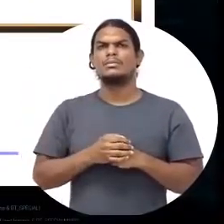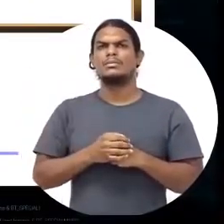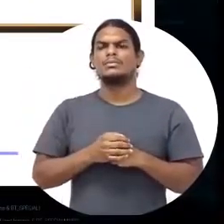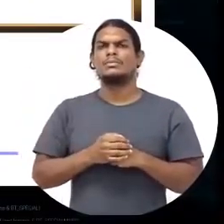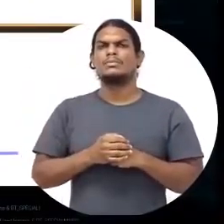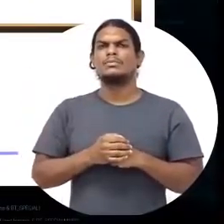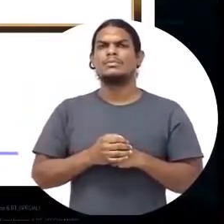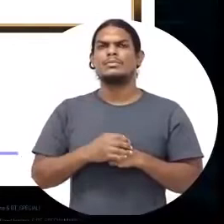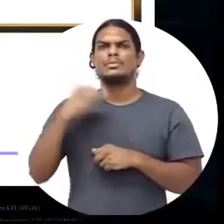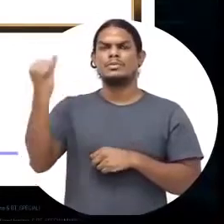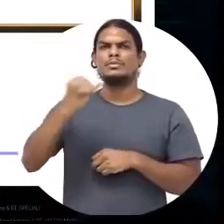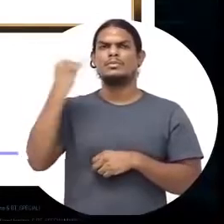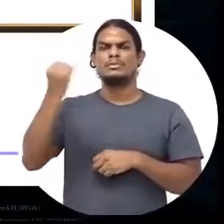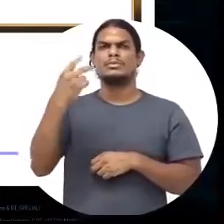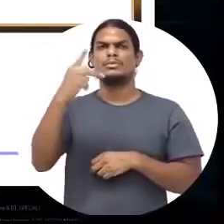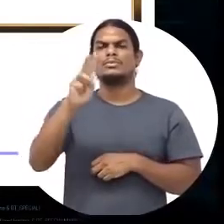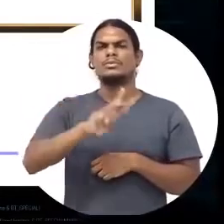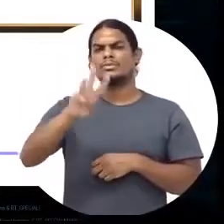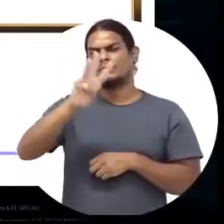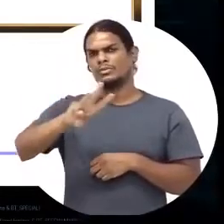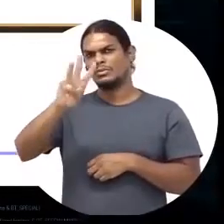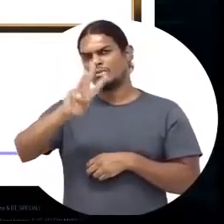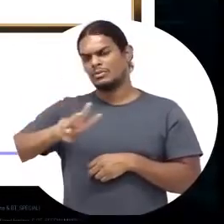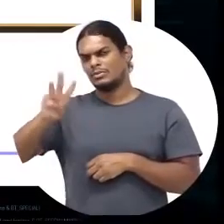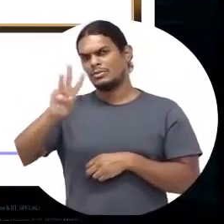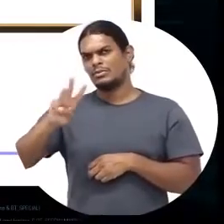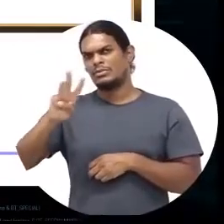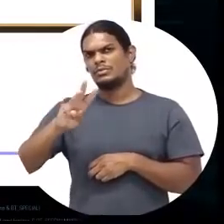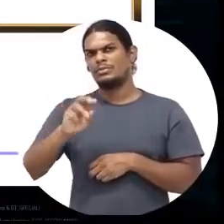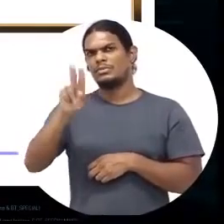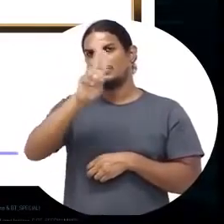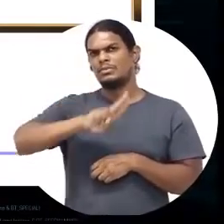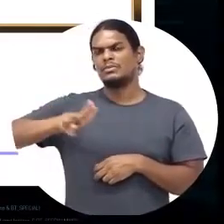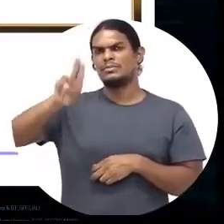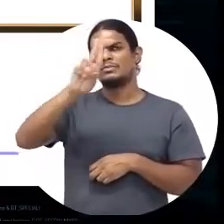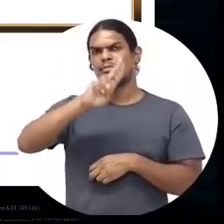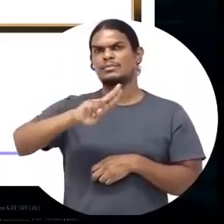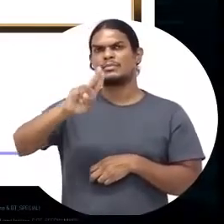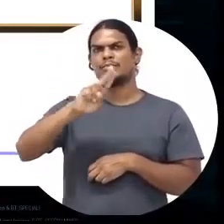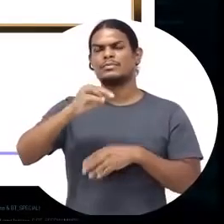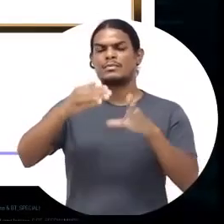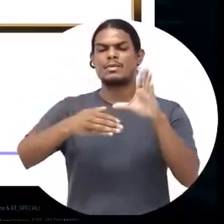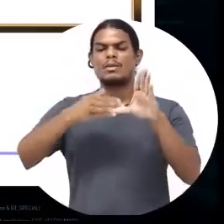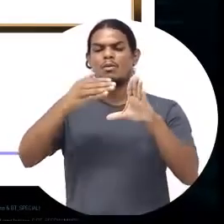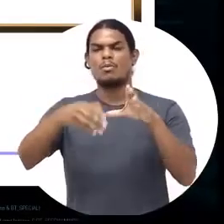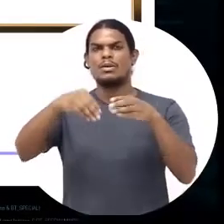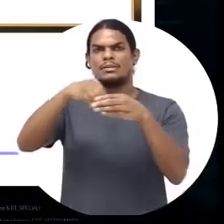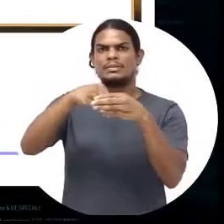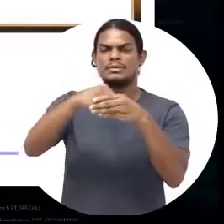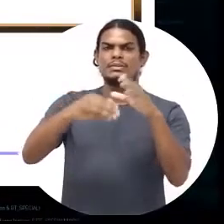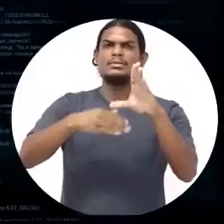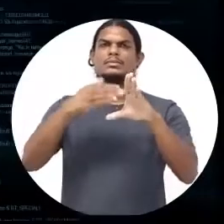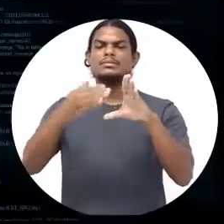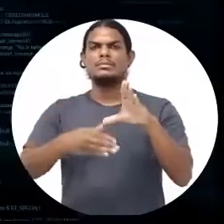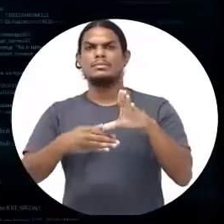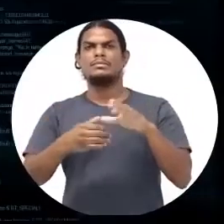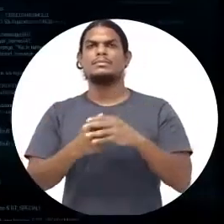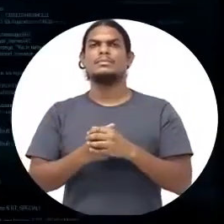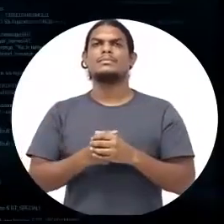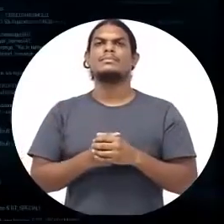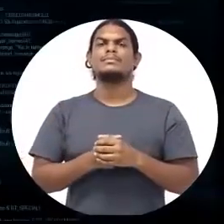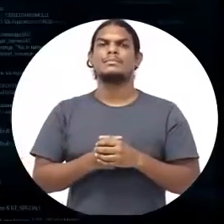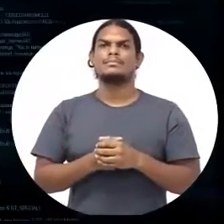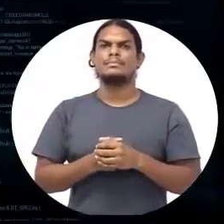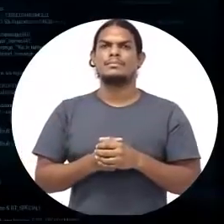para o nosso site para colocar páginas dentro de páginas. Esse frame é um